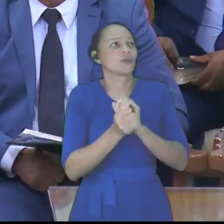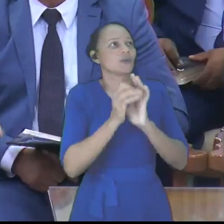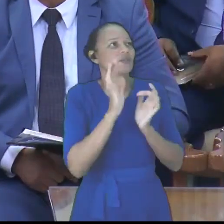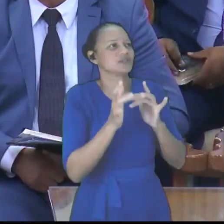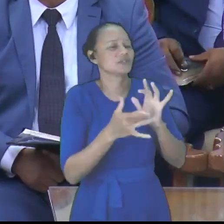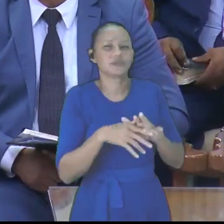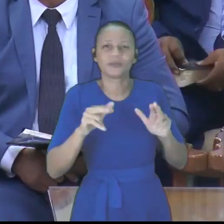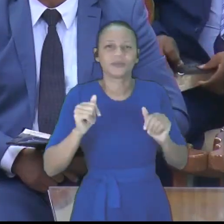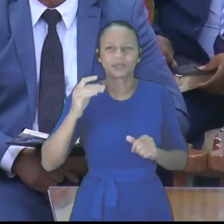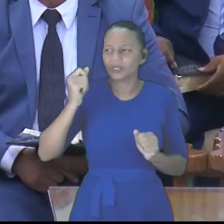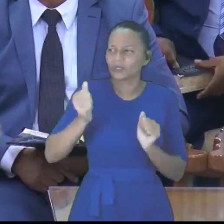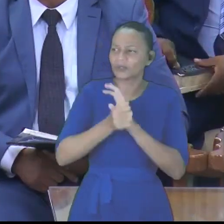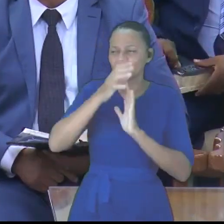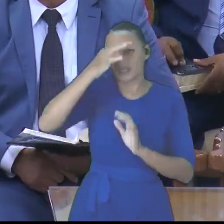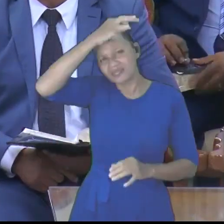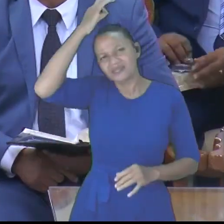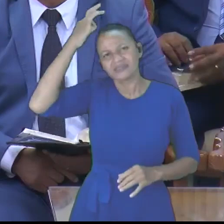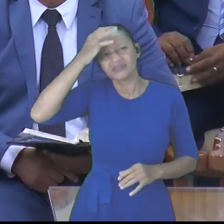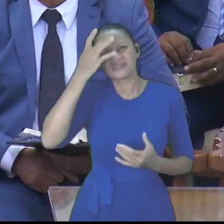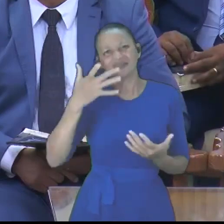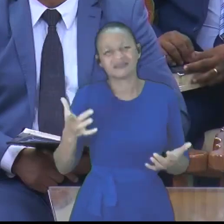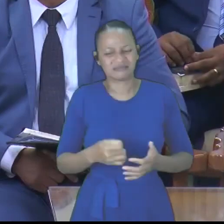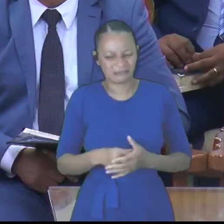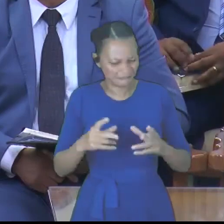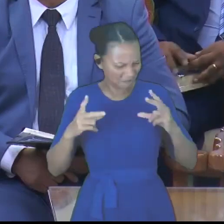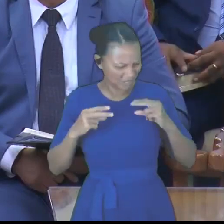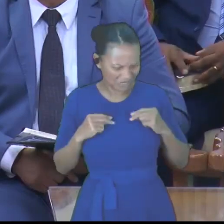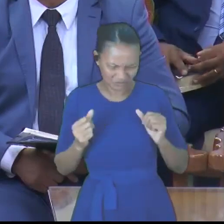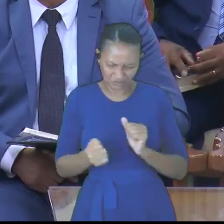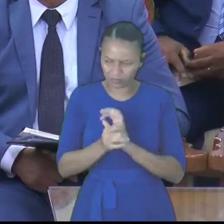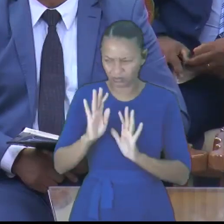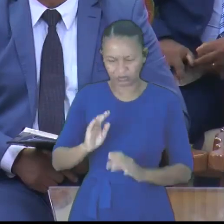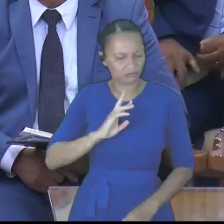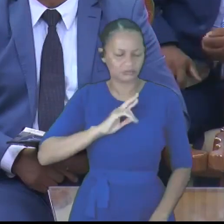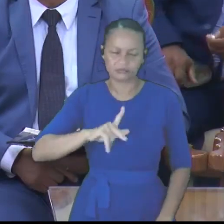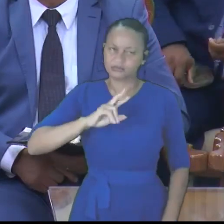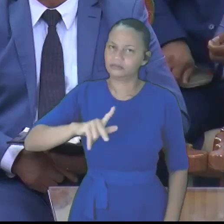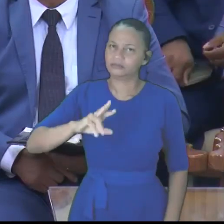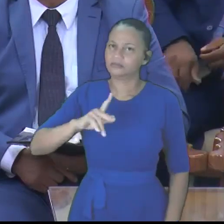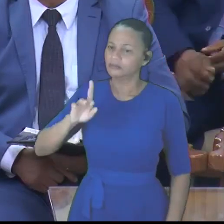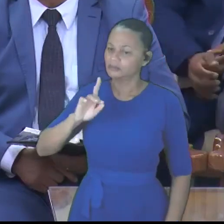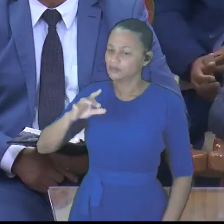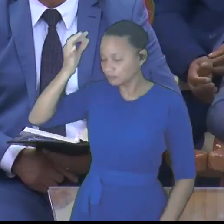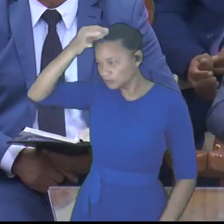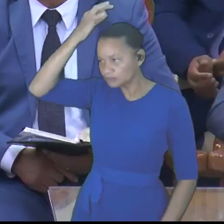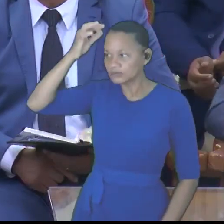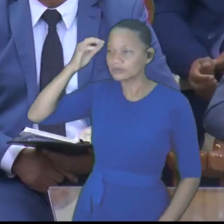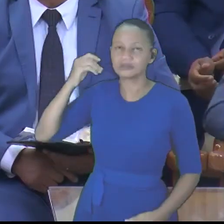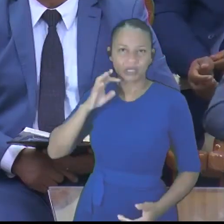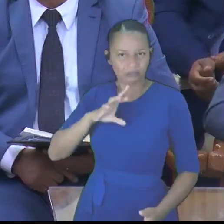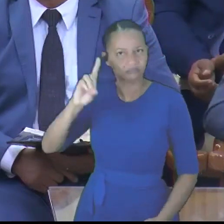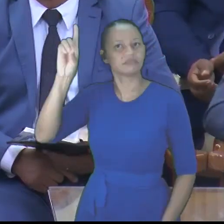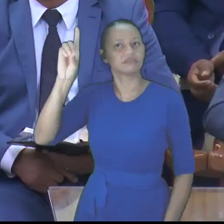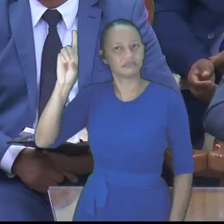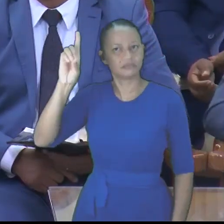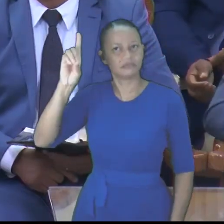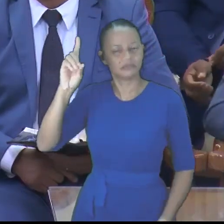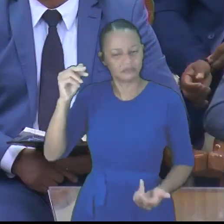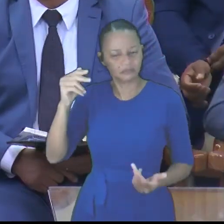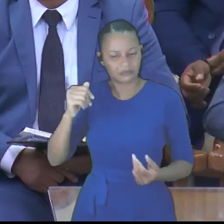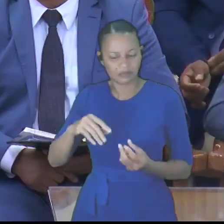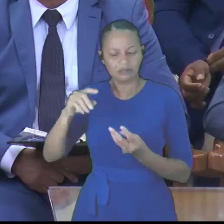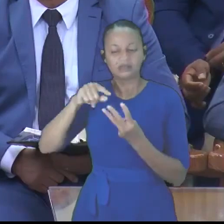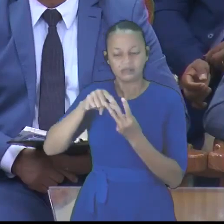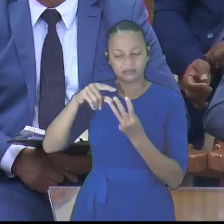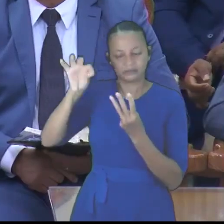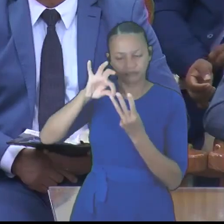glória ao Espírito Santo. Pastor, é porque o Espírito Santo não merece glória? Não, senhor, ele merece. Ele é Deus. Ele é Deus com o Pai